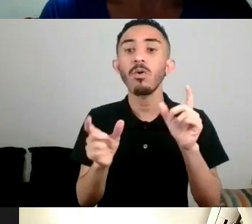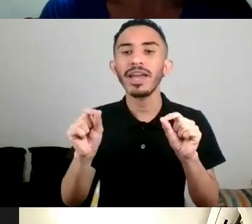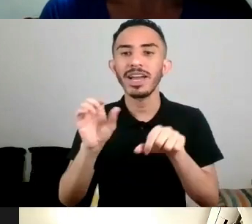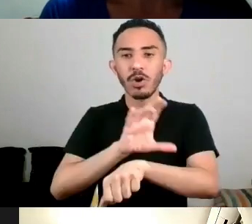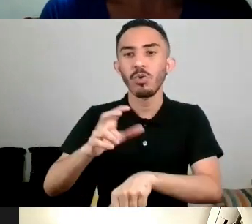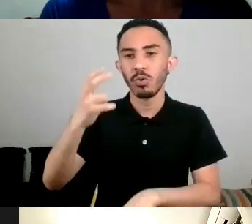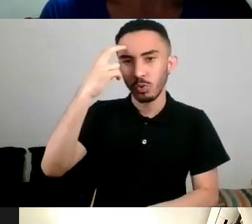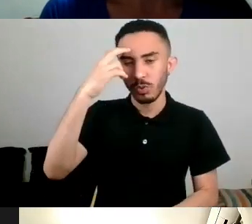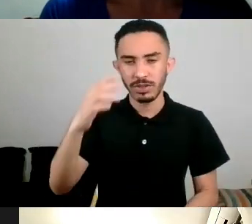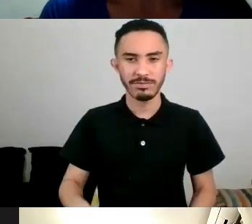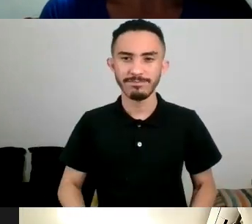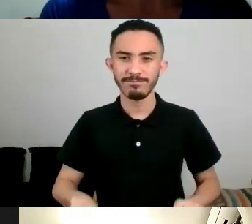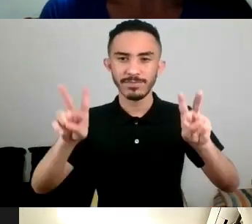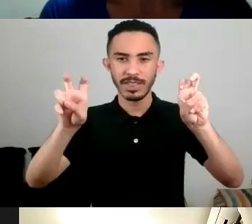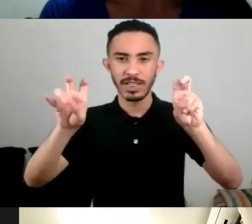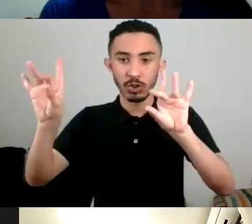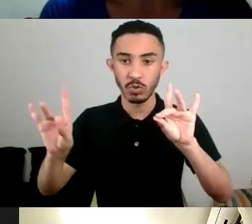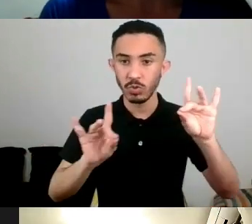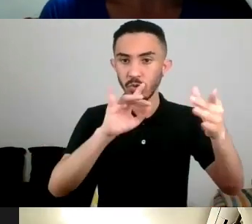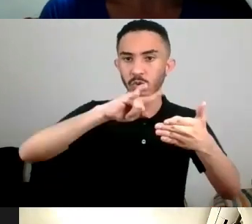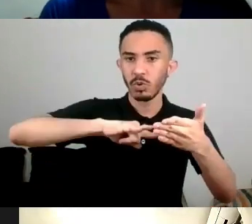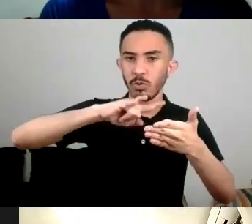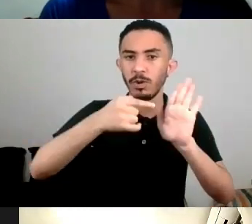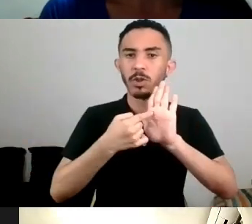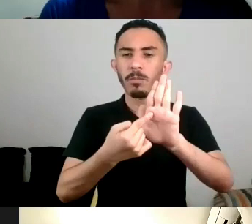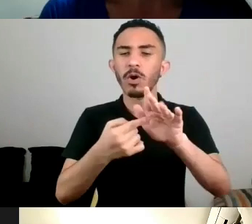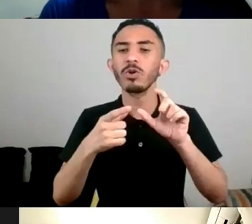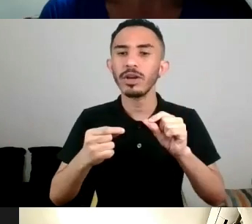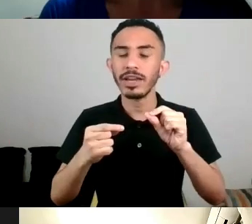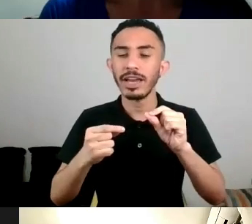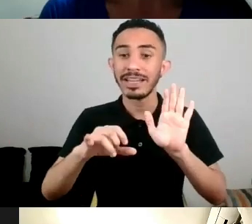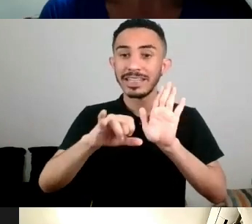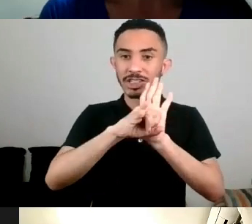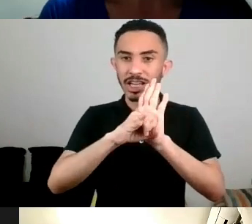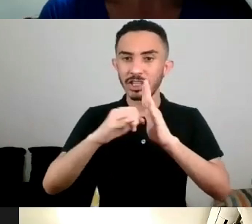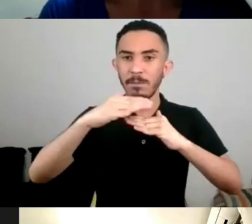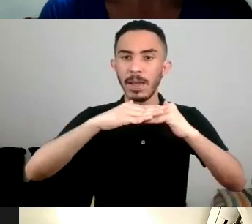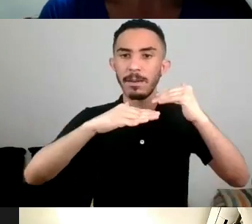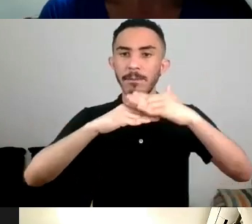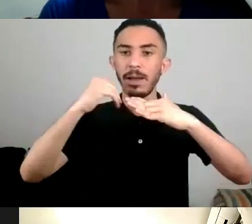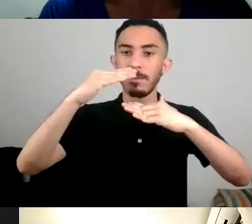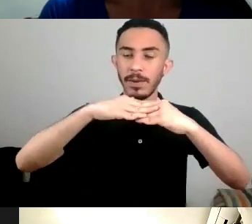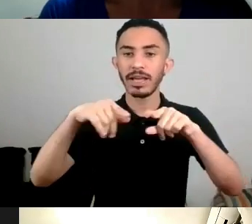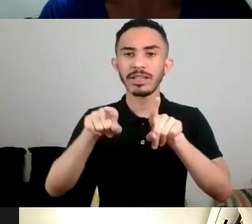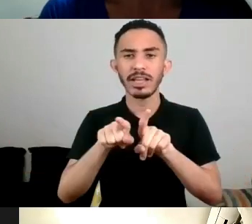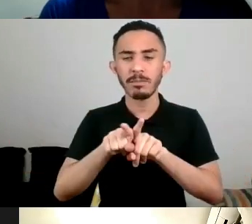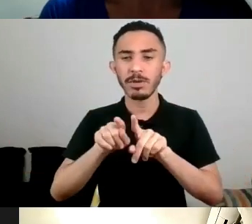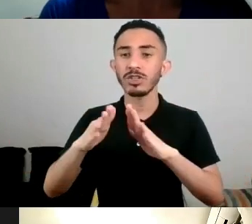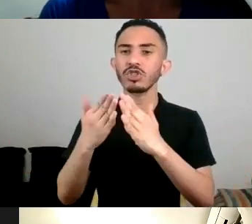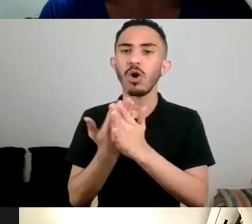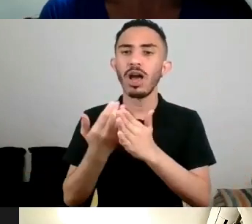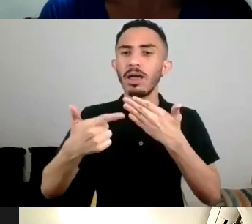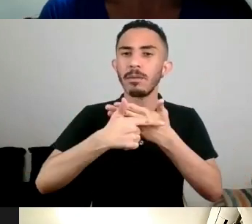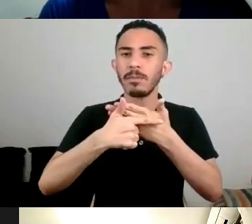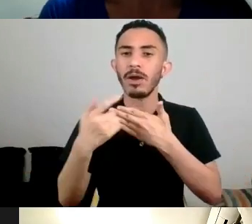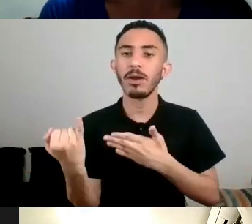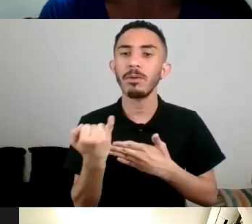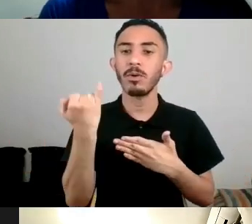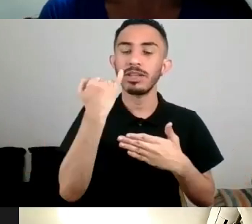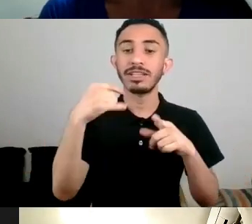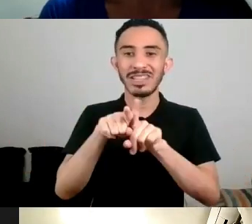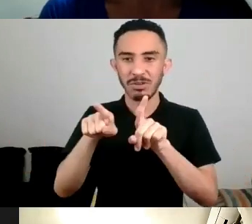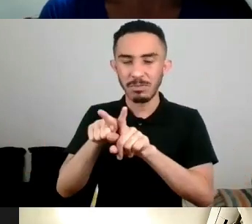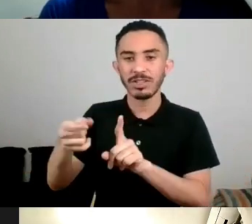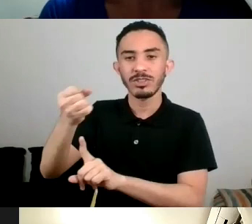Desse trecho do documento, destacamos a questão da construção identitária e o papel essencial da escola e das interações